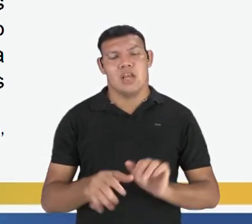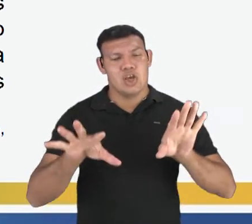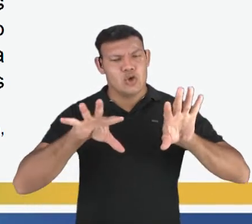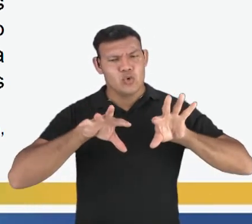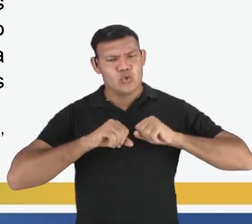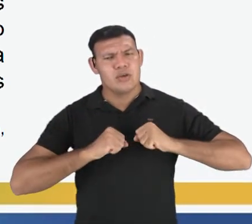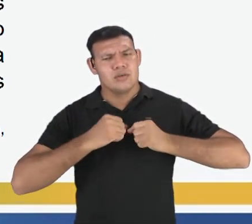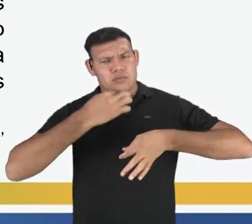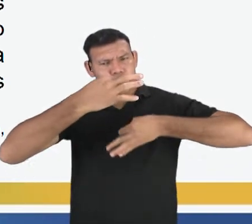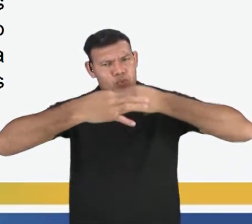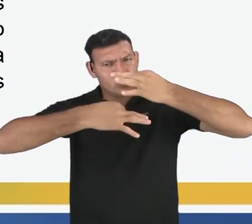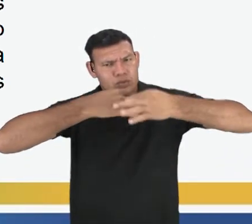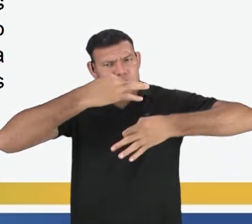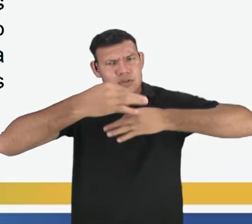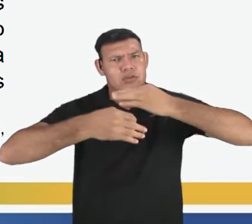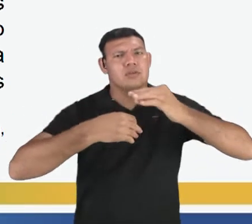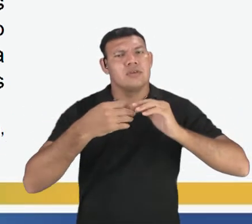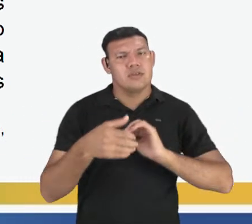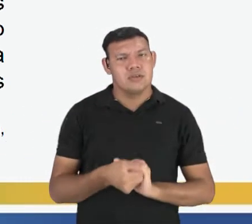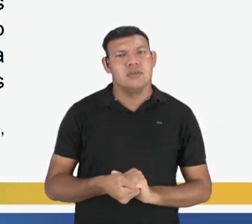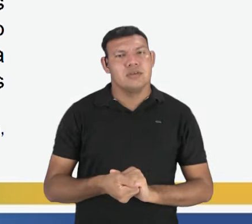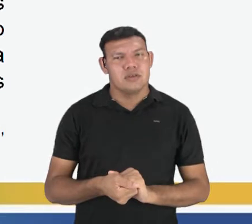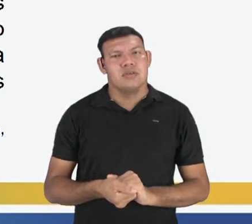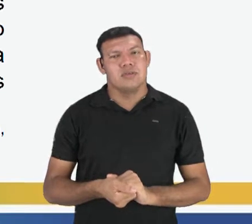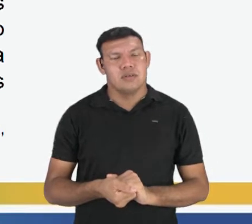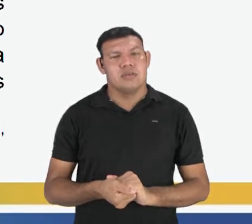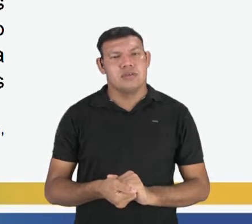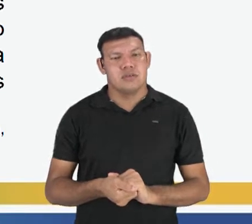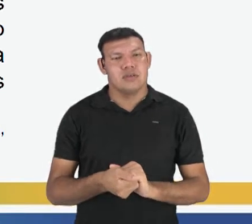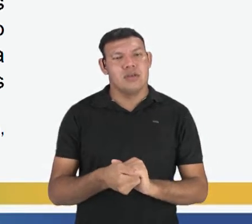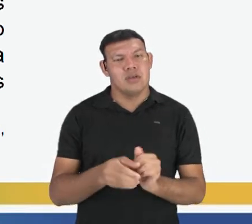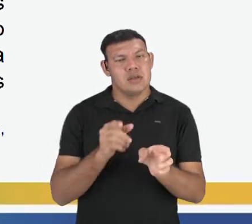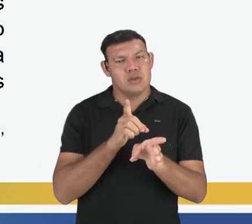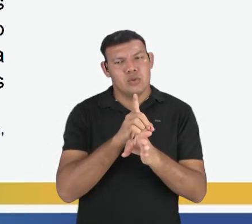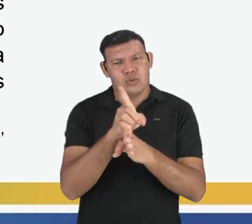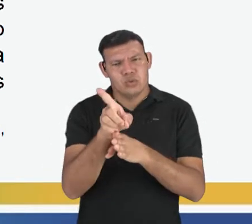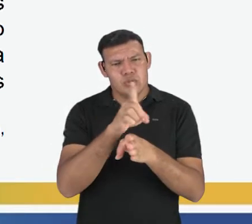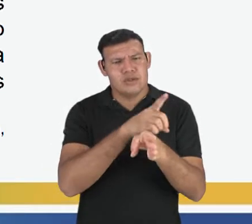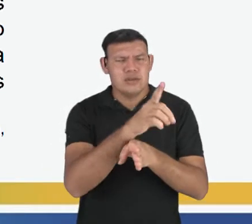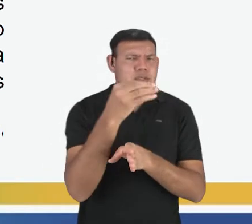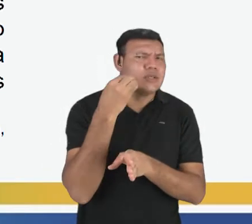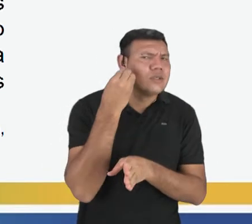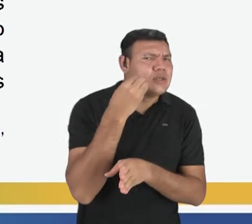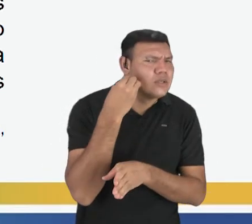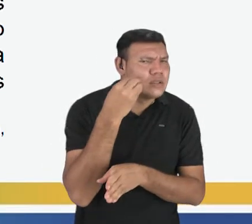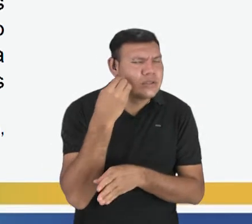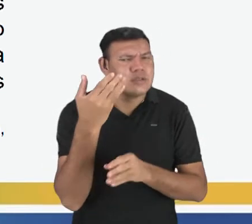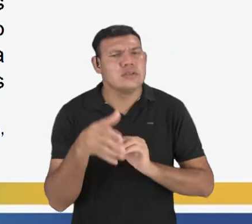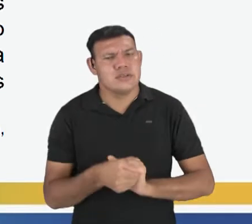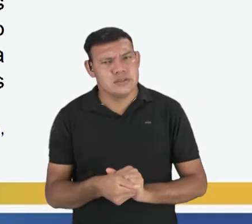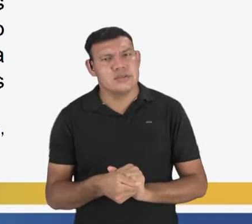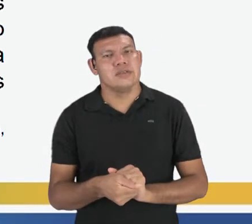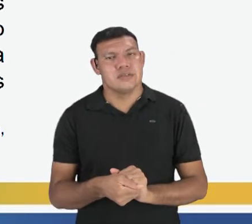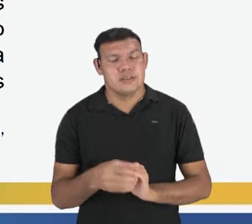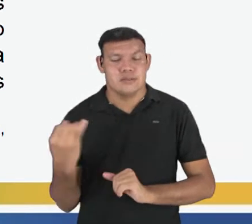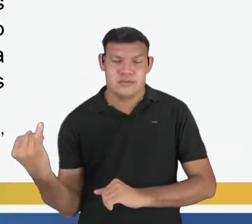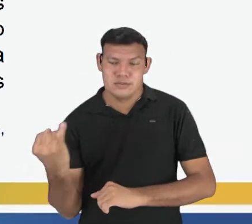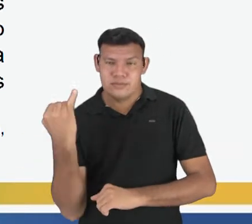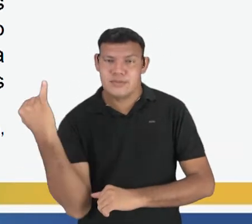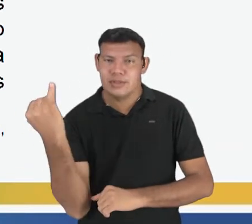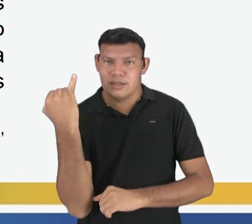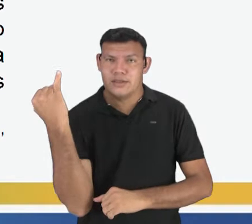pode assumir criticamente como aquele que quer para o direcionamento da própria experiência e das